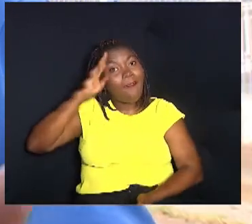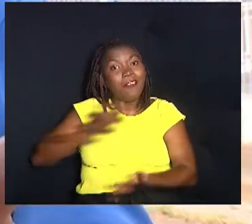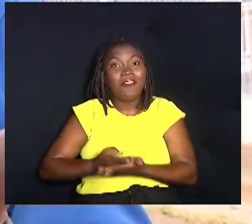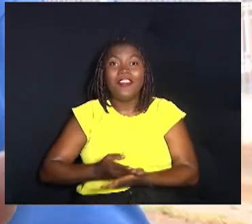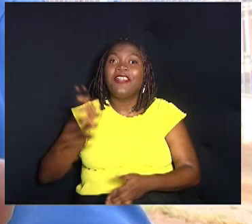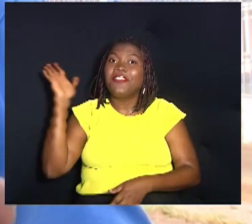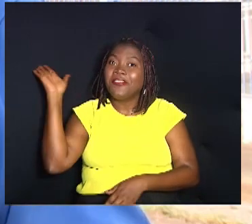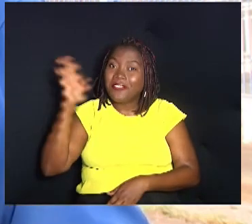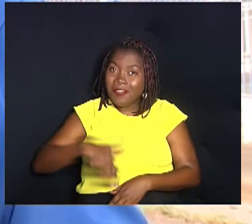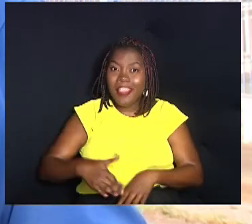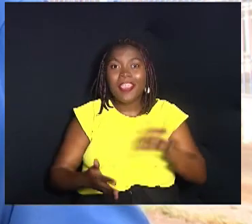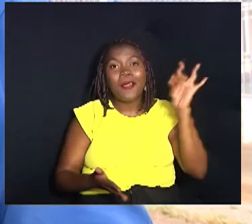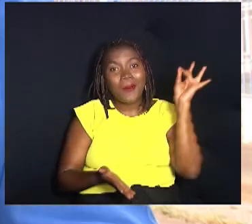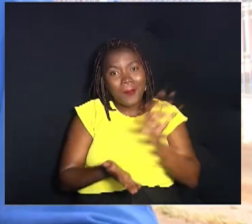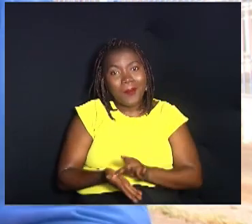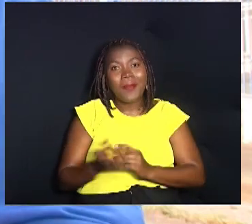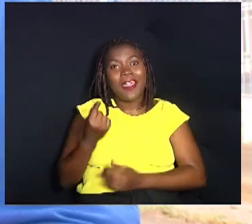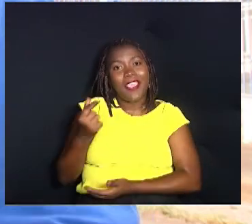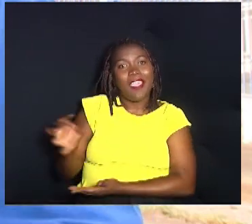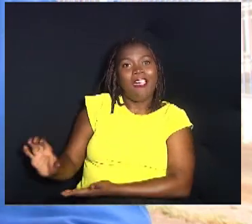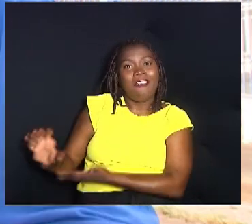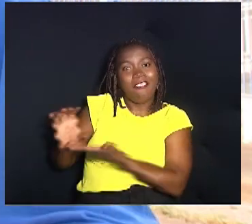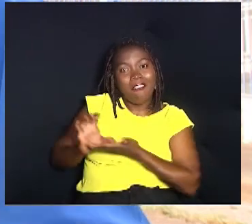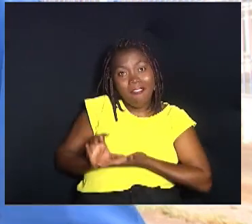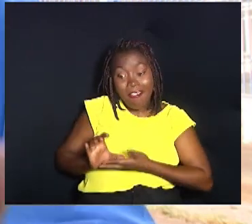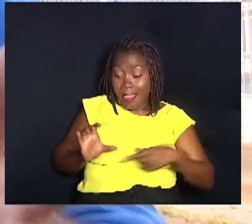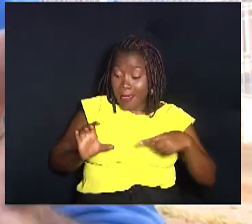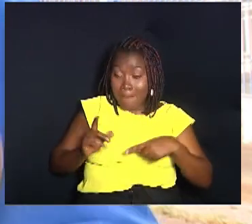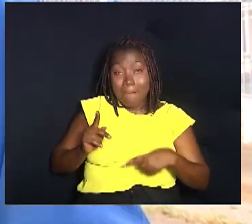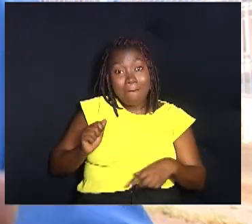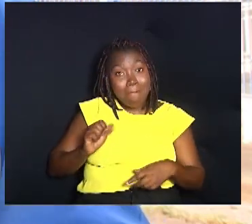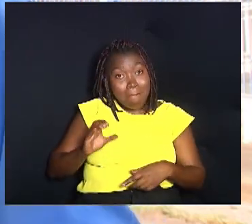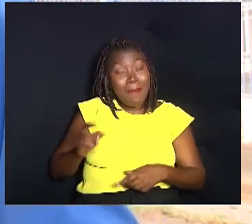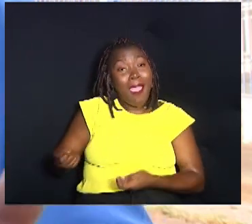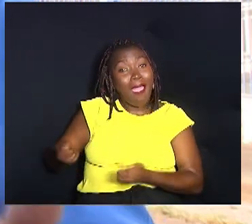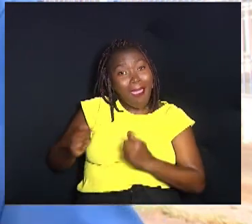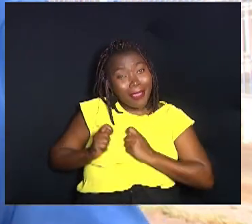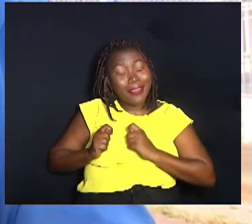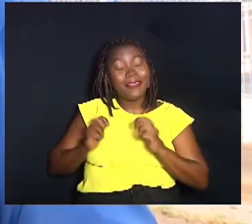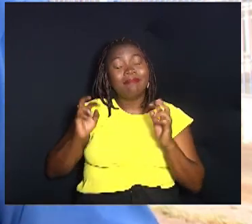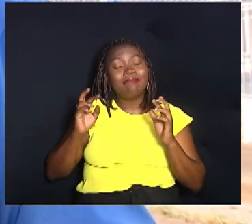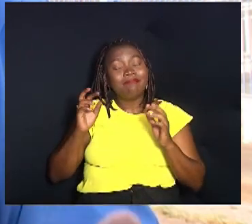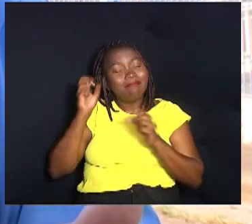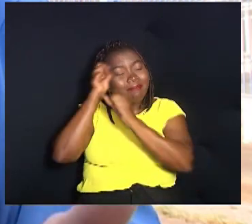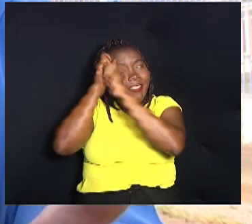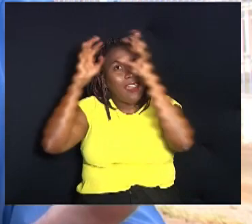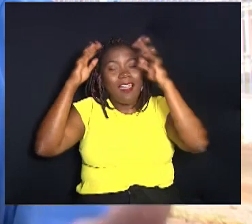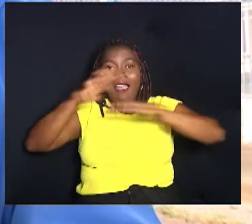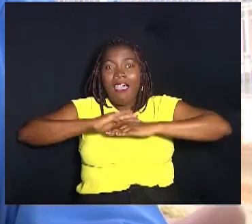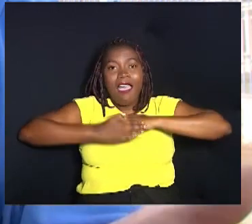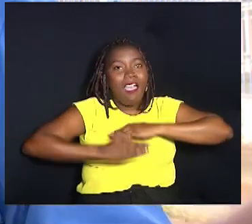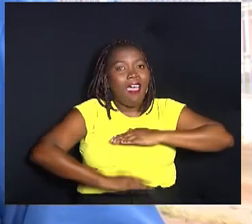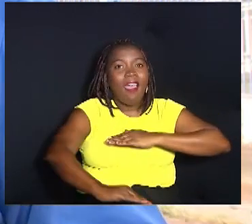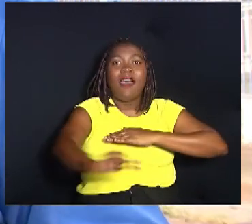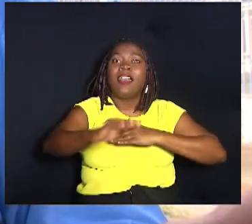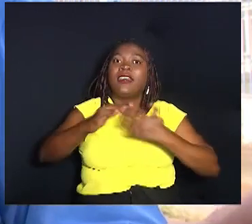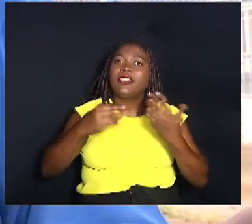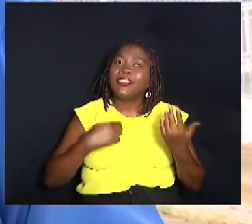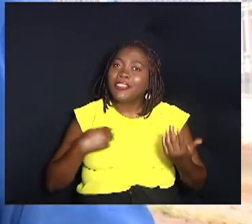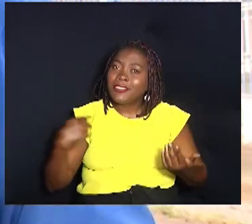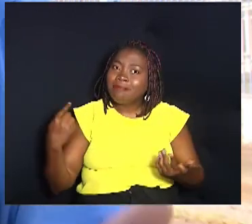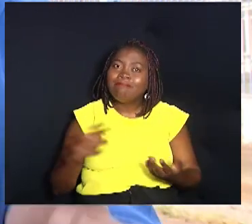venha realmente esta verba e que esse PAC nos traga o tão sonhado asfalto que nós, né,